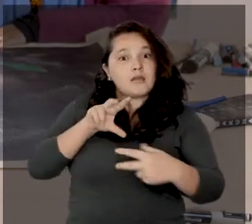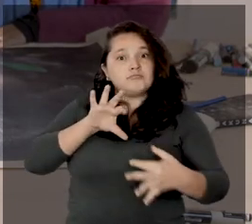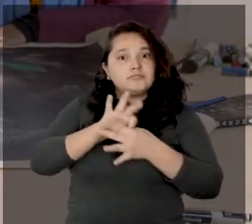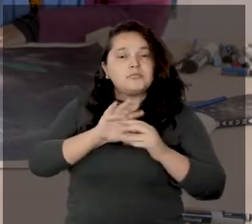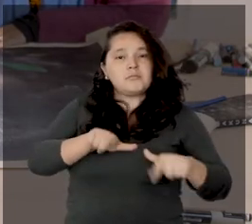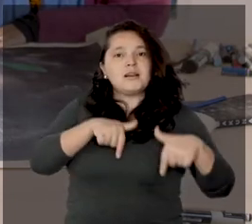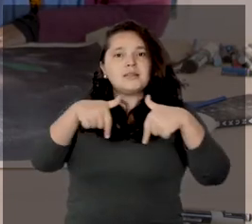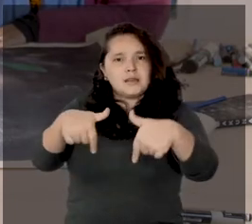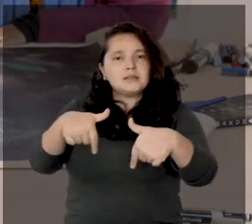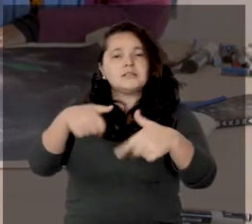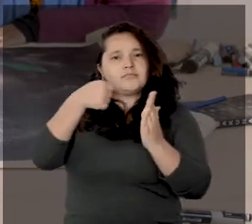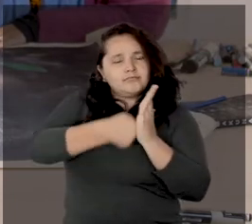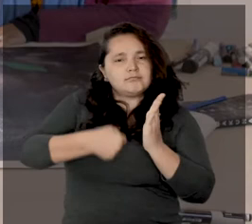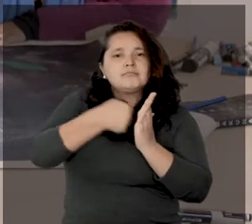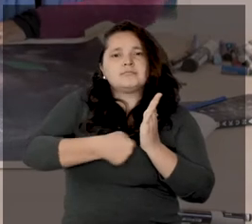Assim,